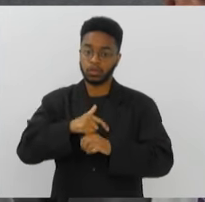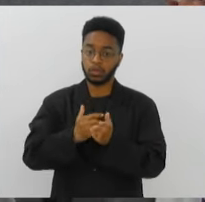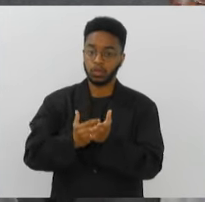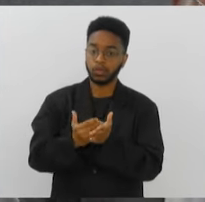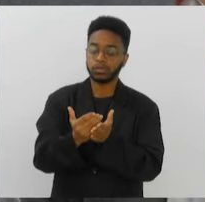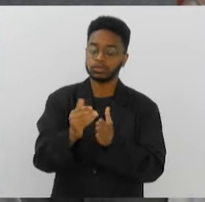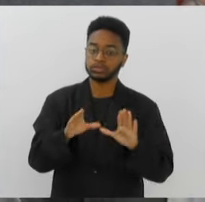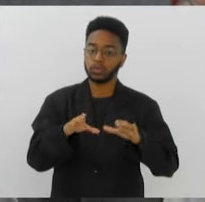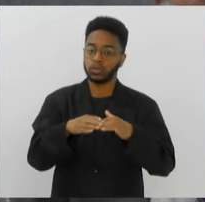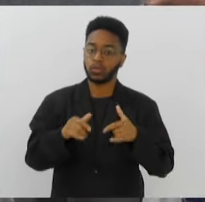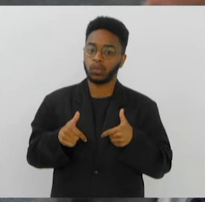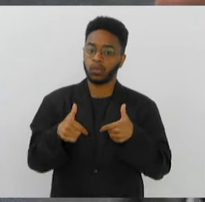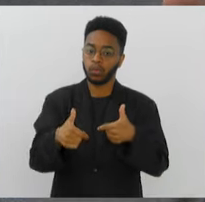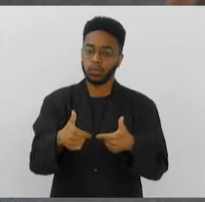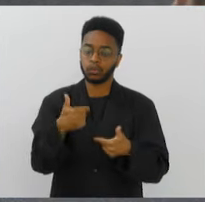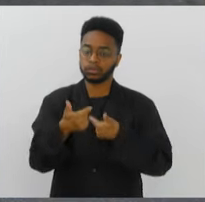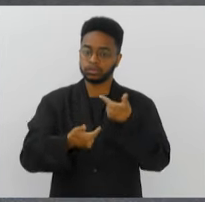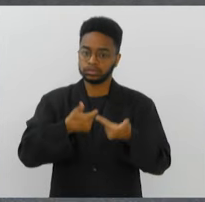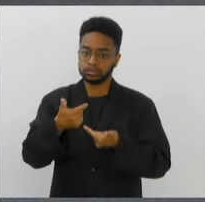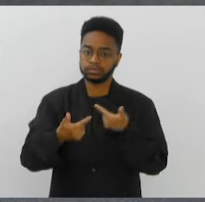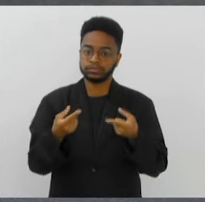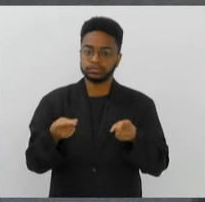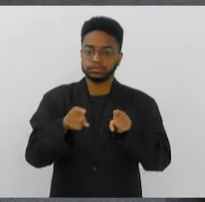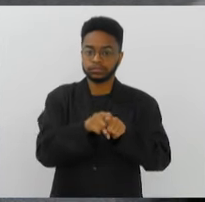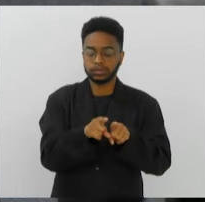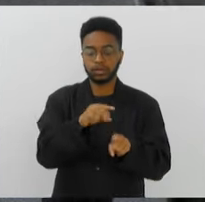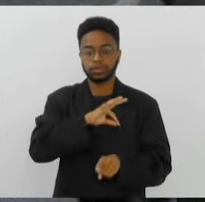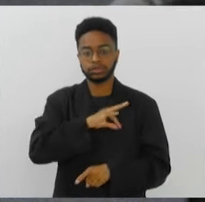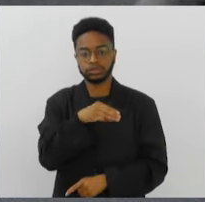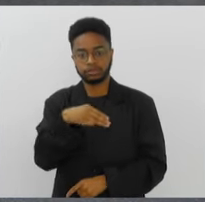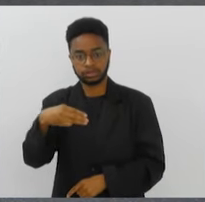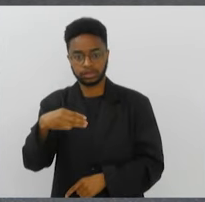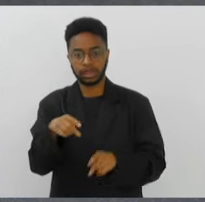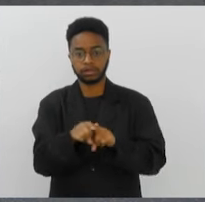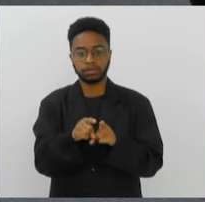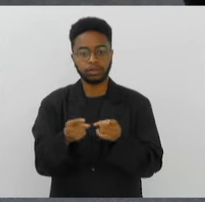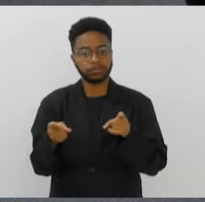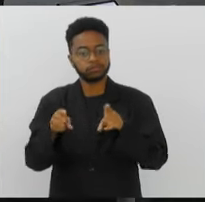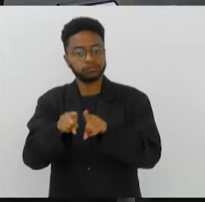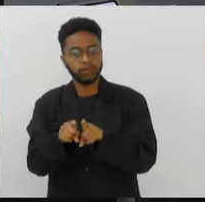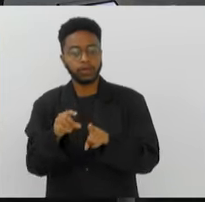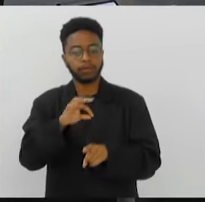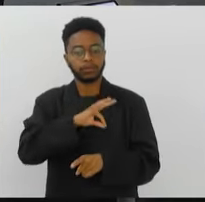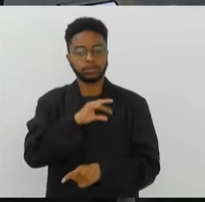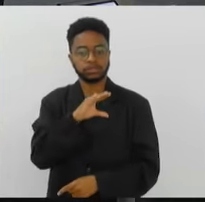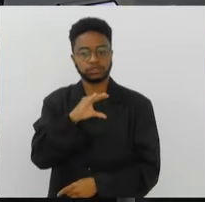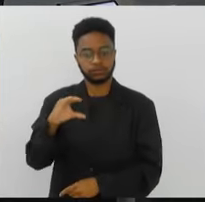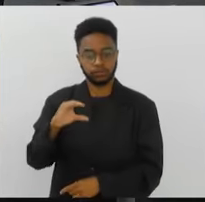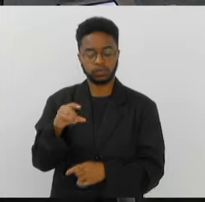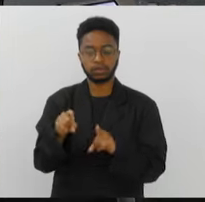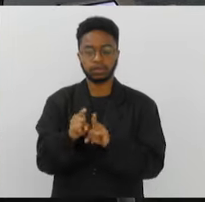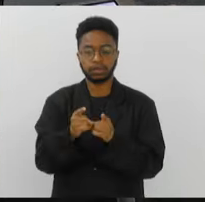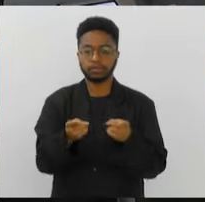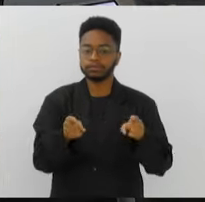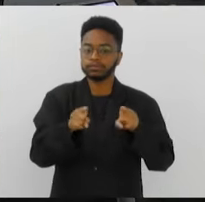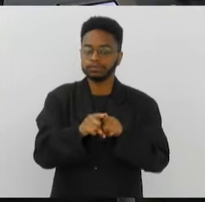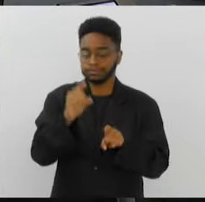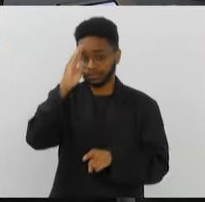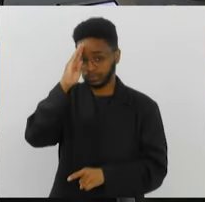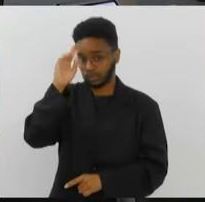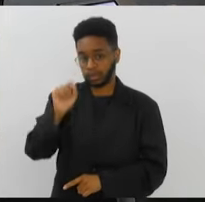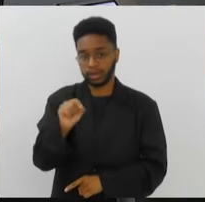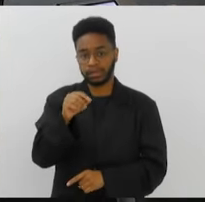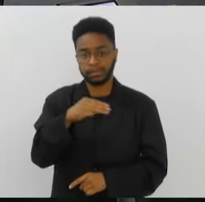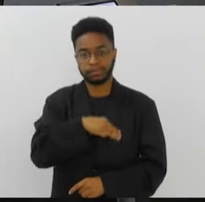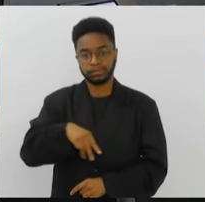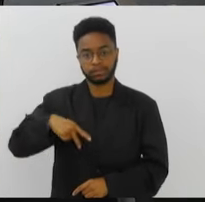uma força-tarefa, né, com a parceria da Polícia Militar, com a parceria da Polícia Civil e com a parceria fundamental do